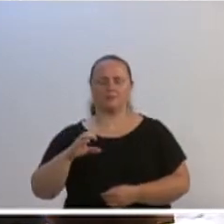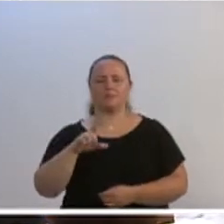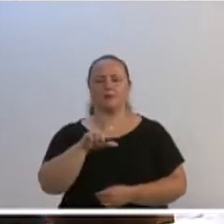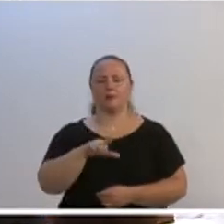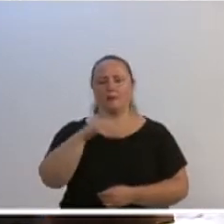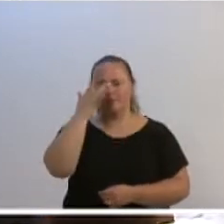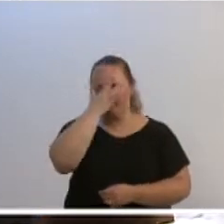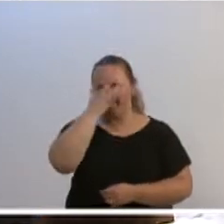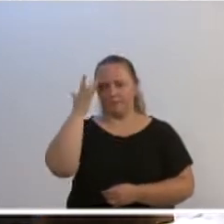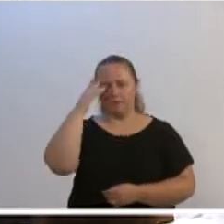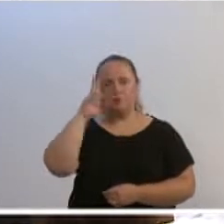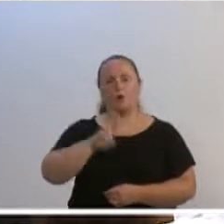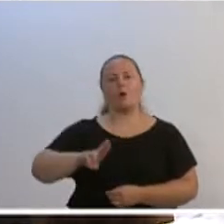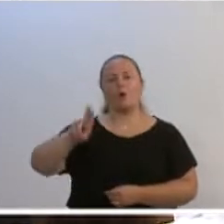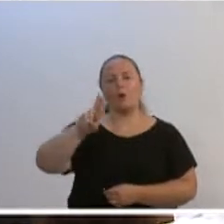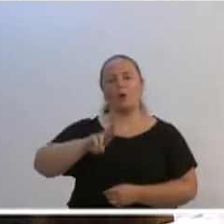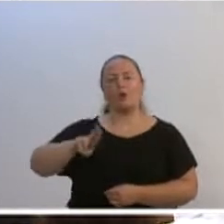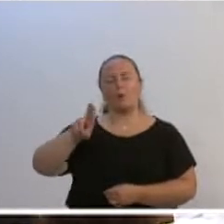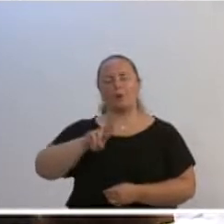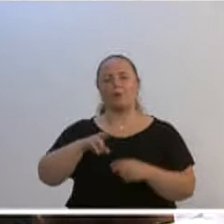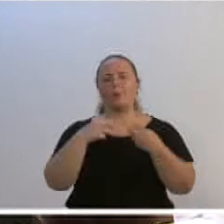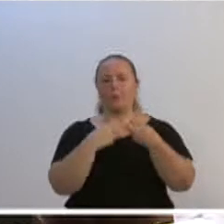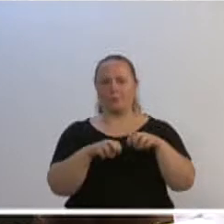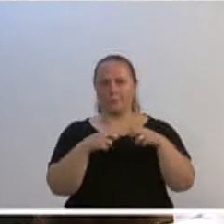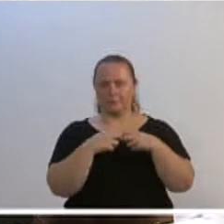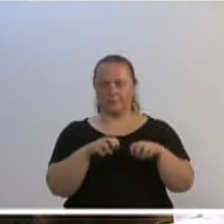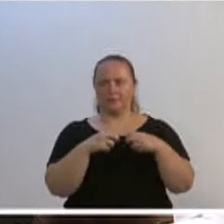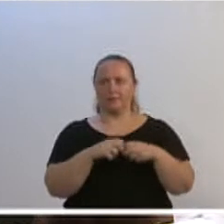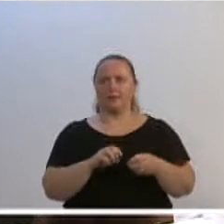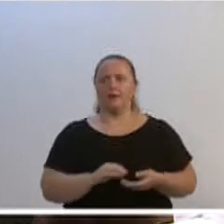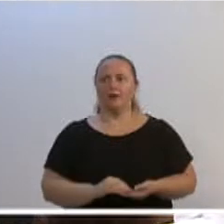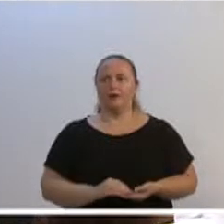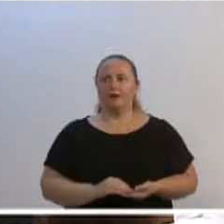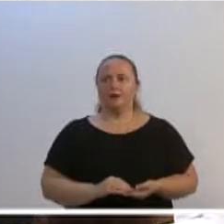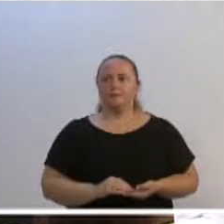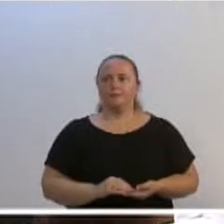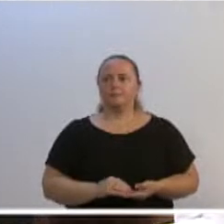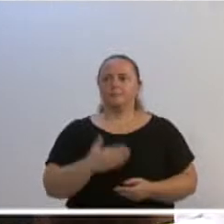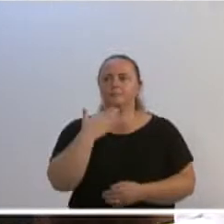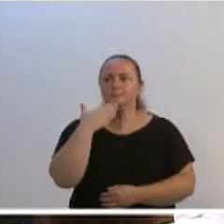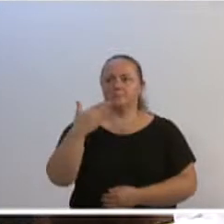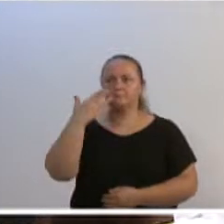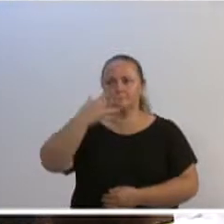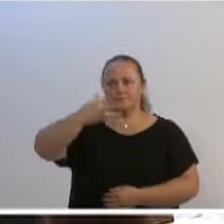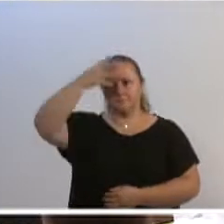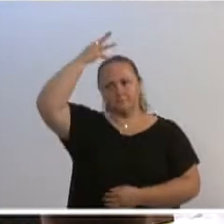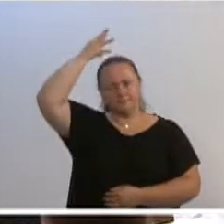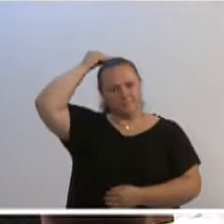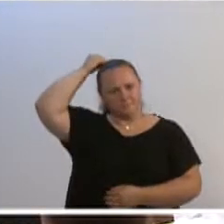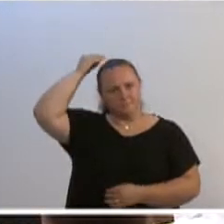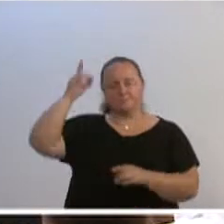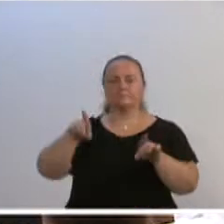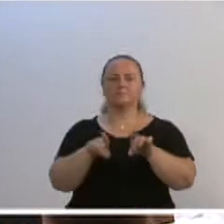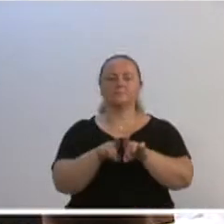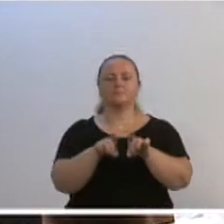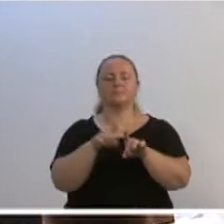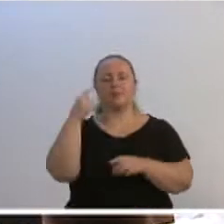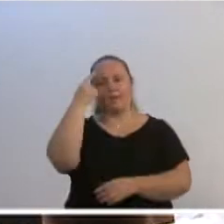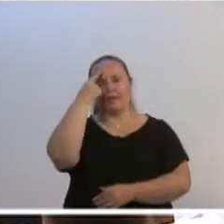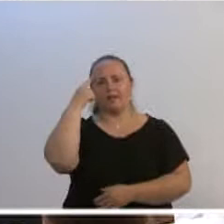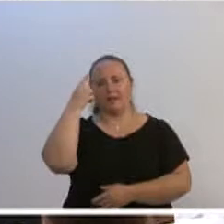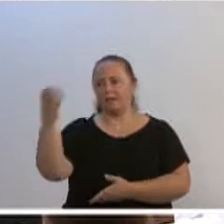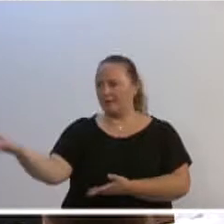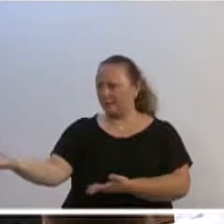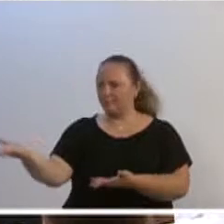Transportes Rodoviários do Estado de Santa Catarina. Quero pedir para o vereador Matias, bem como também o vereador Ito, façam a gentileza